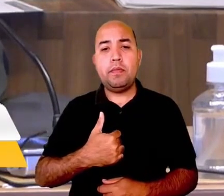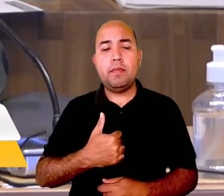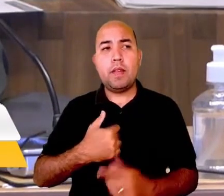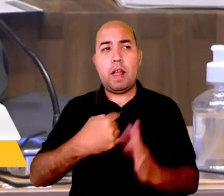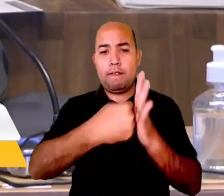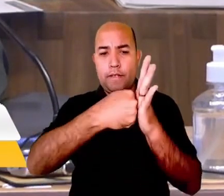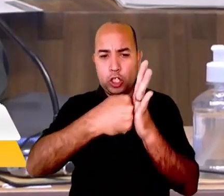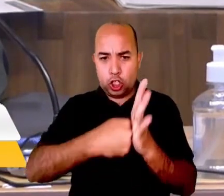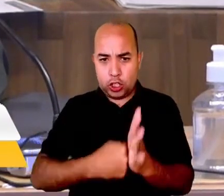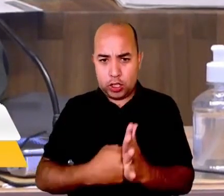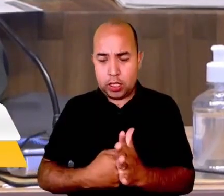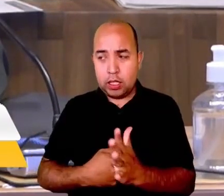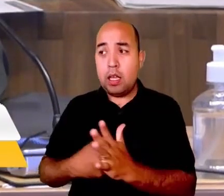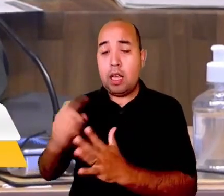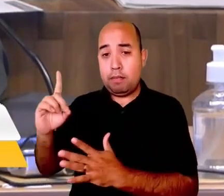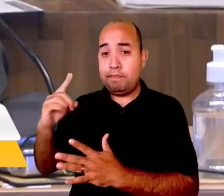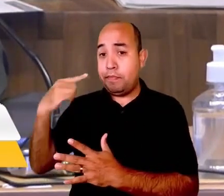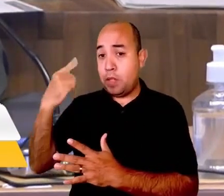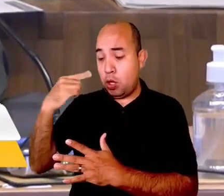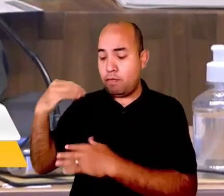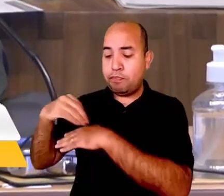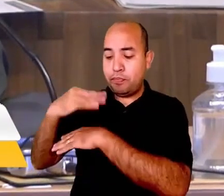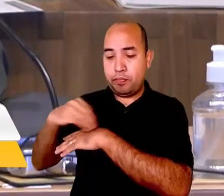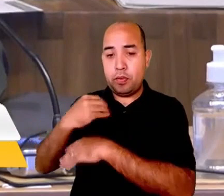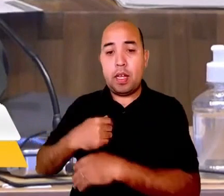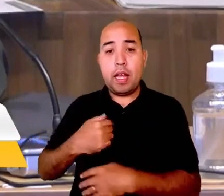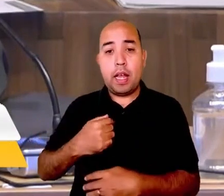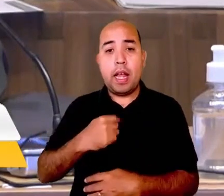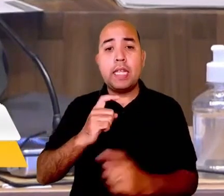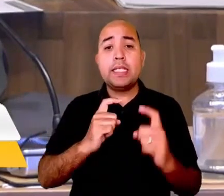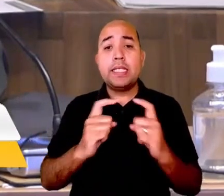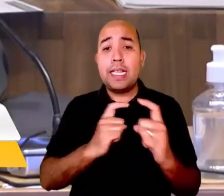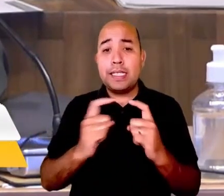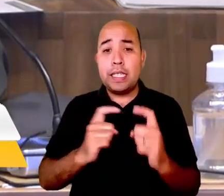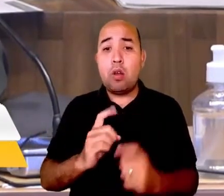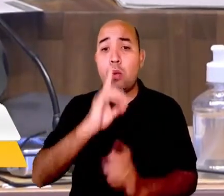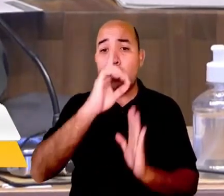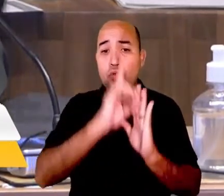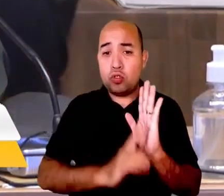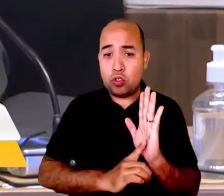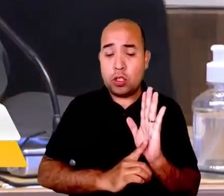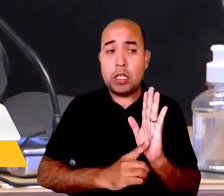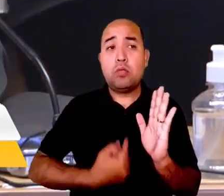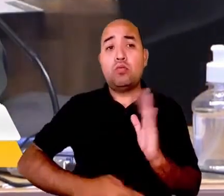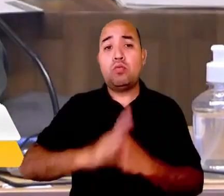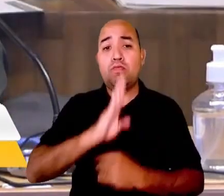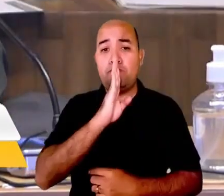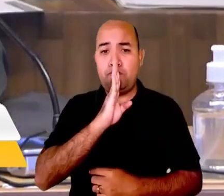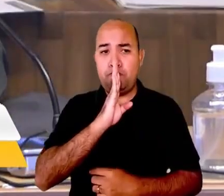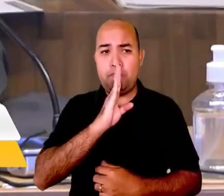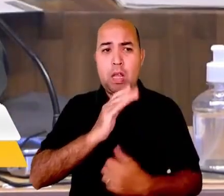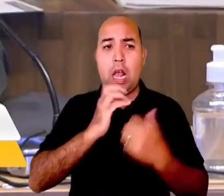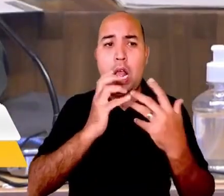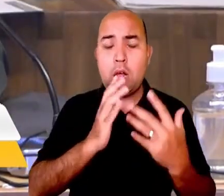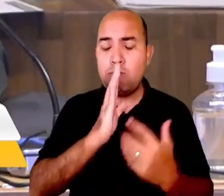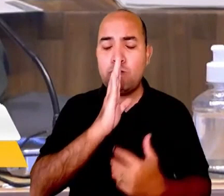e por orientação da minha defesa técnica, farei uso em toda essa sessão do meu direito constitucional ao silêncio. Agradeço a atenção de